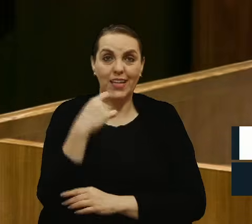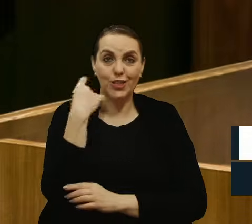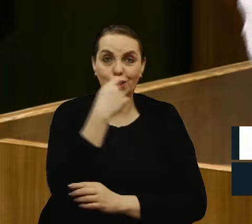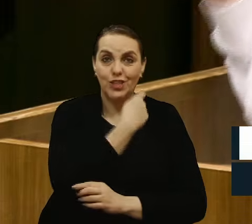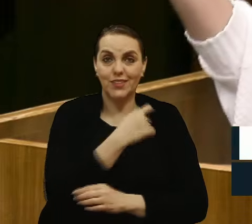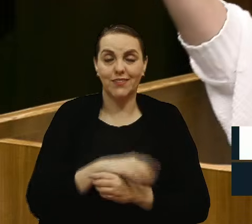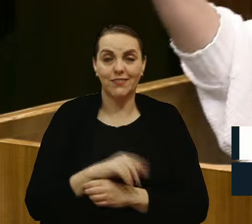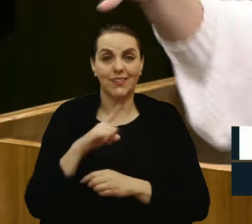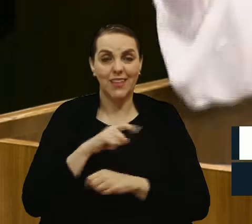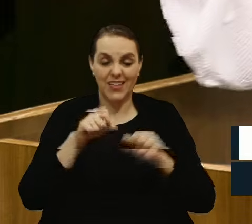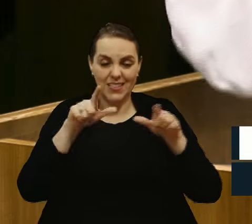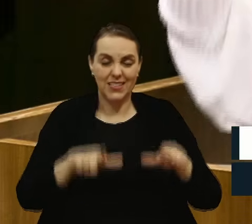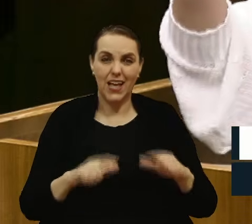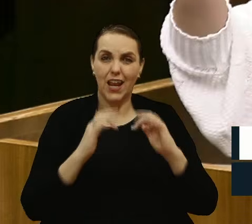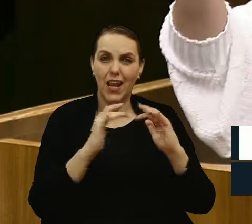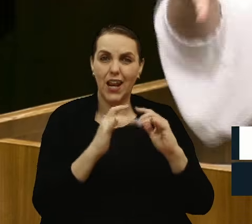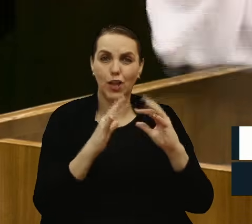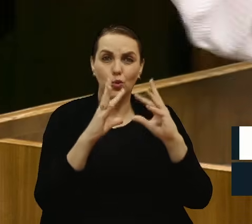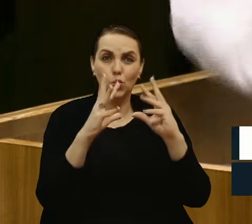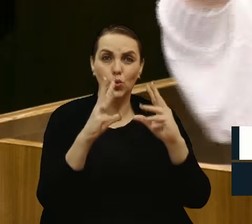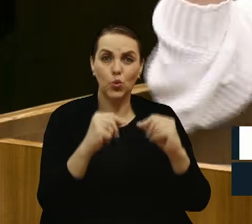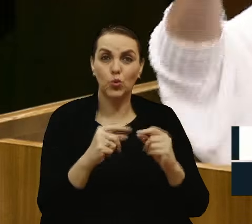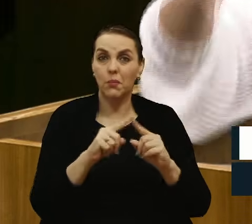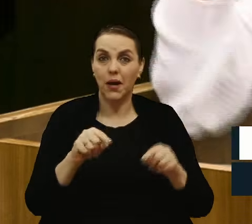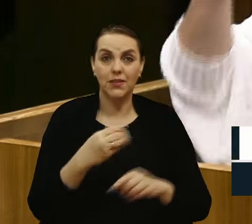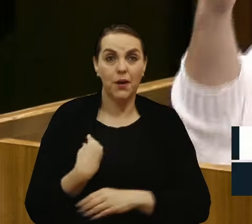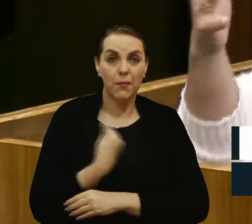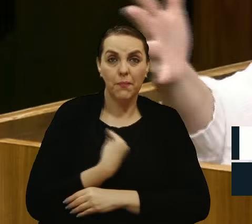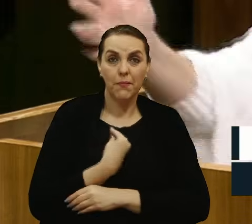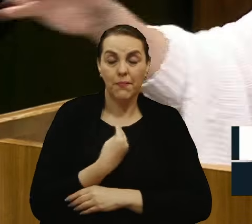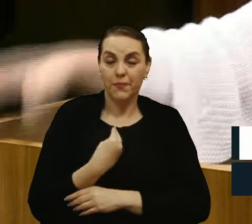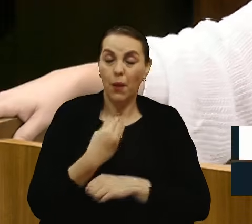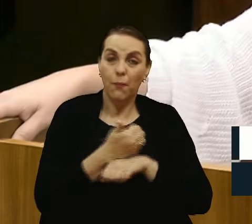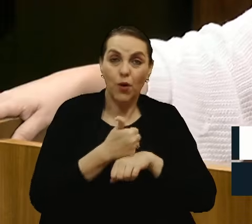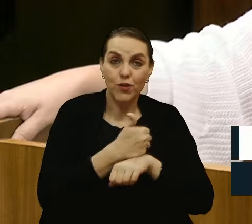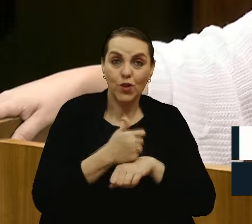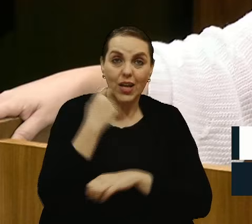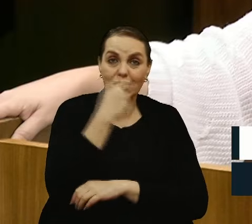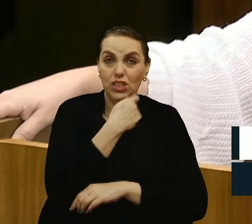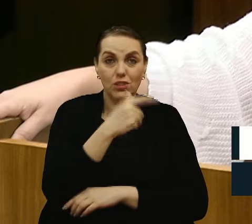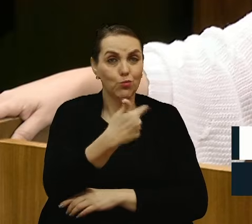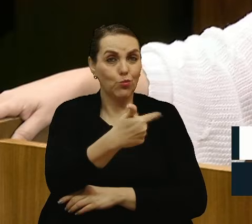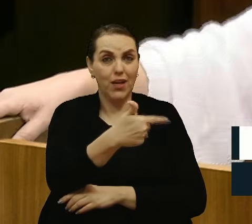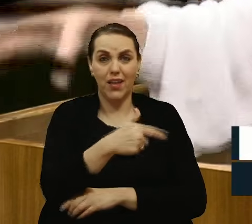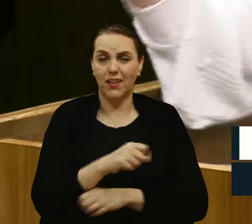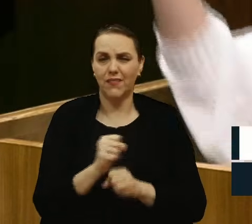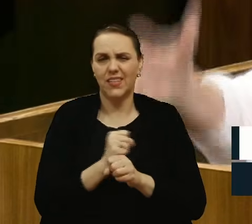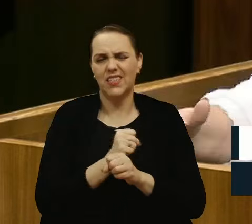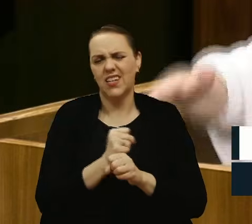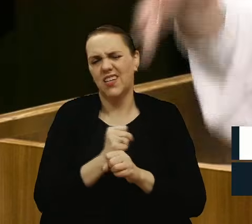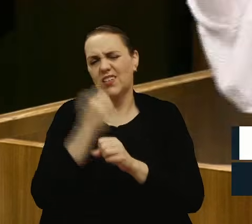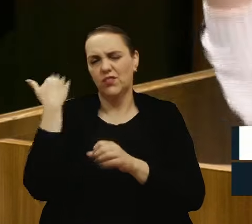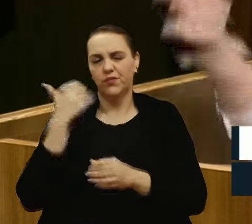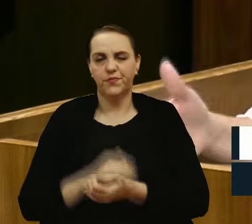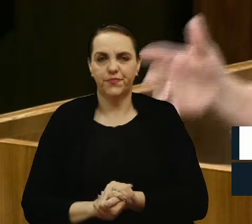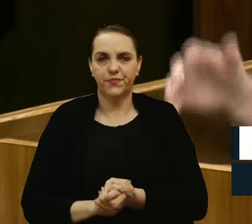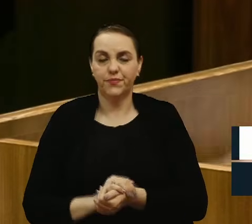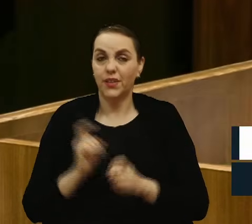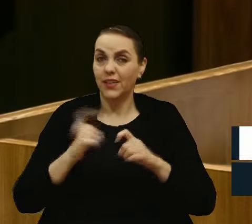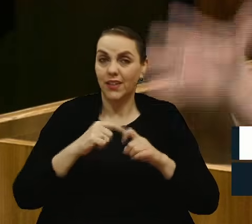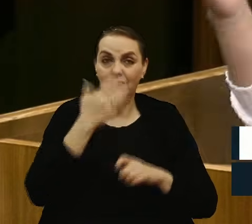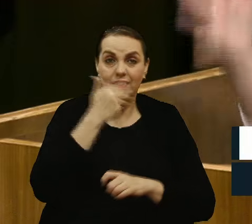sala equipada para dentista, mas não tem dentista há mais de anos. Não tem pediatra, não